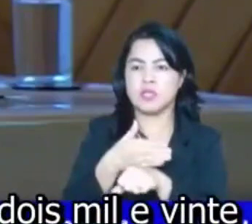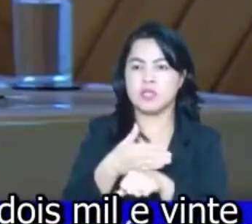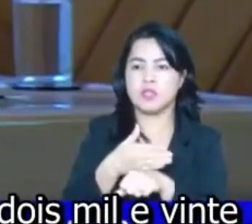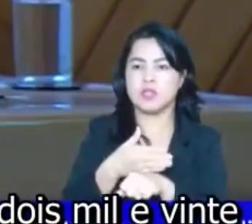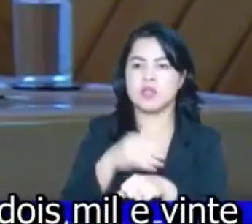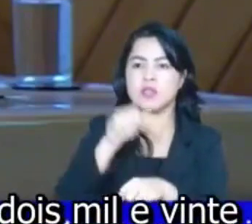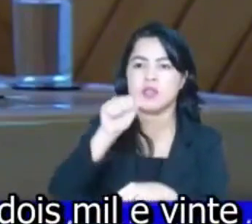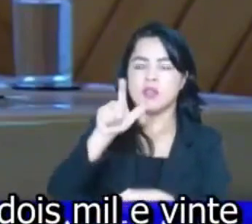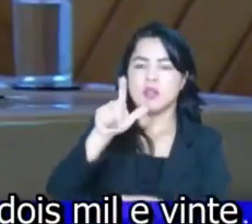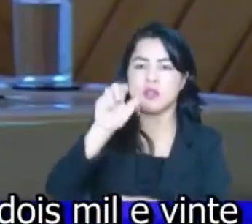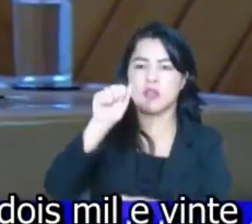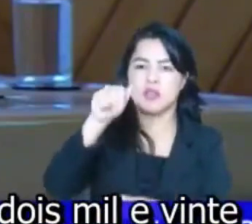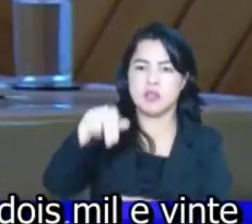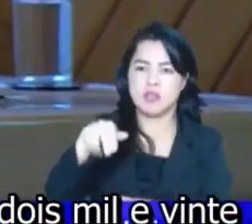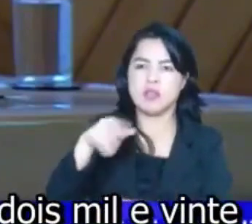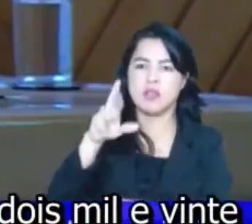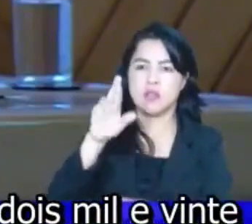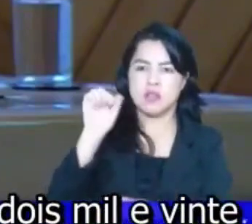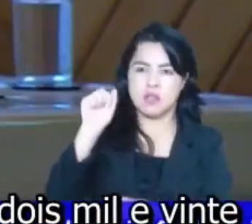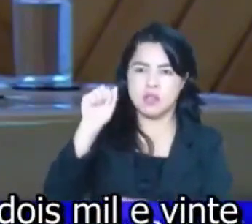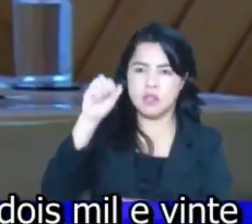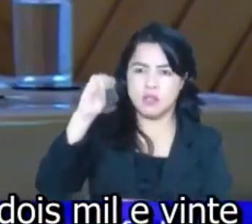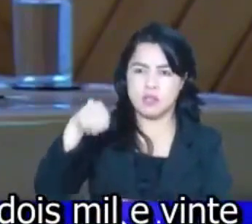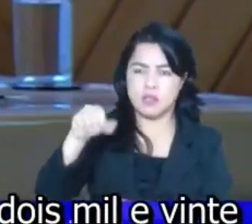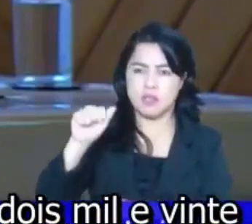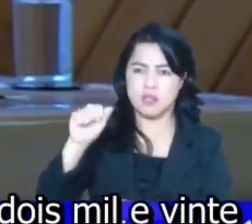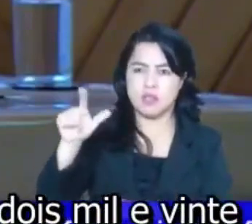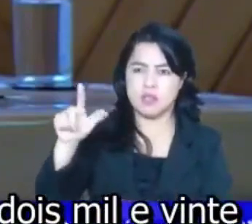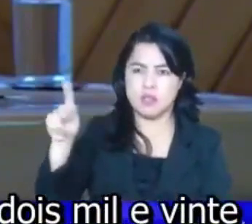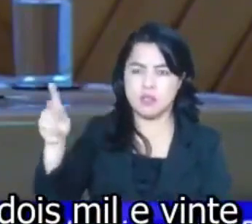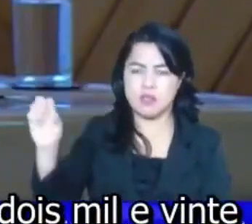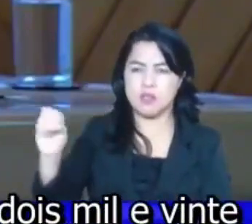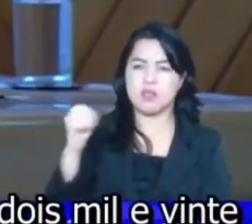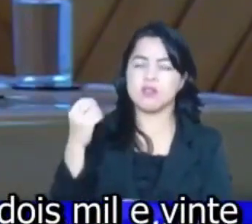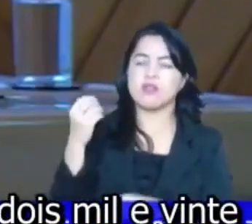Alain Ramalho, candidato ao cargo de vereador nas eleições de